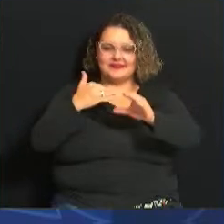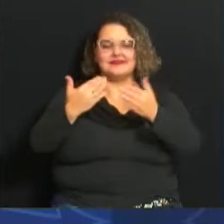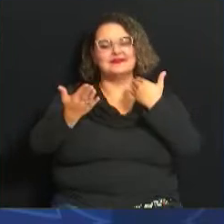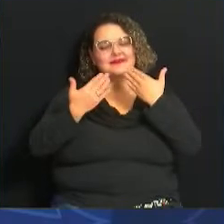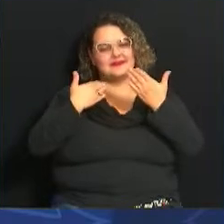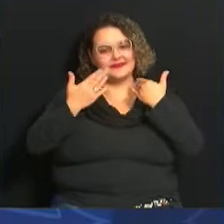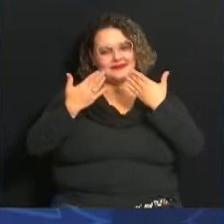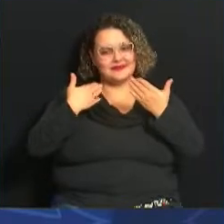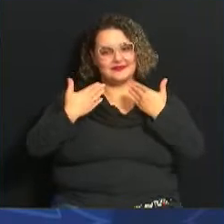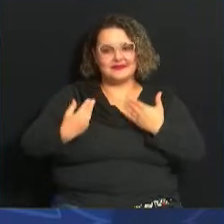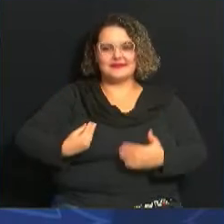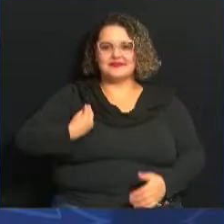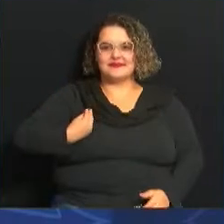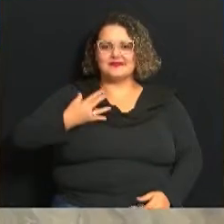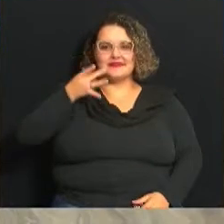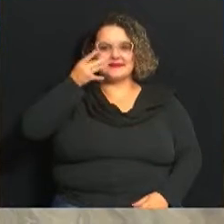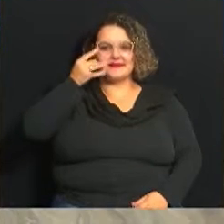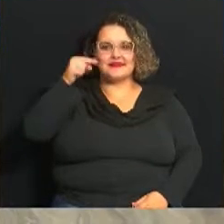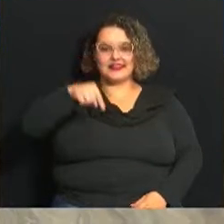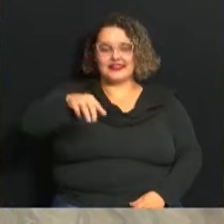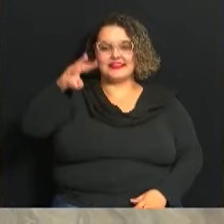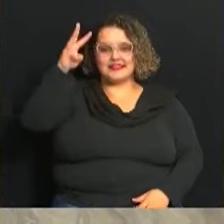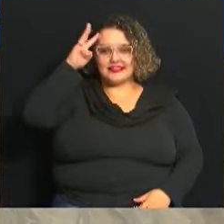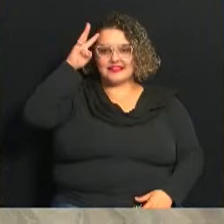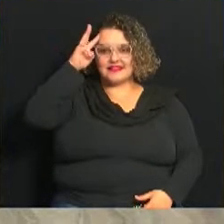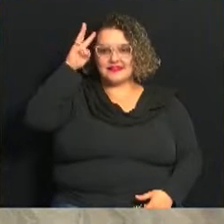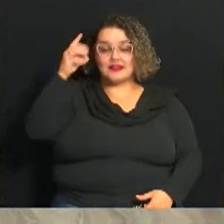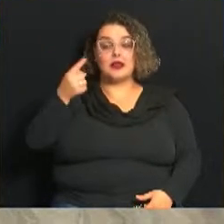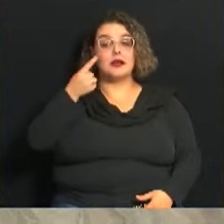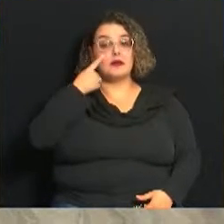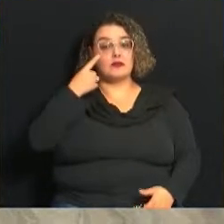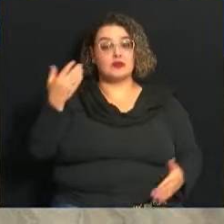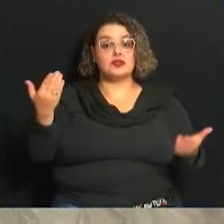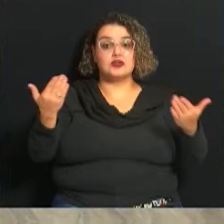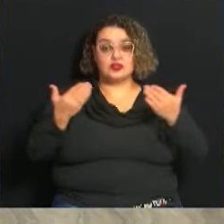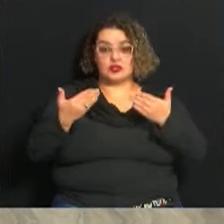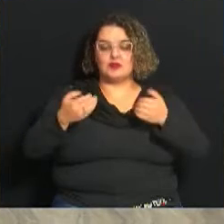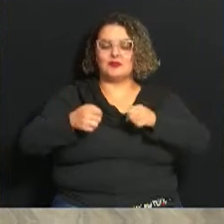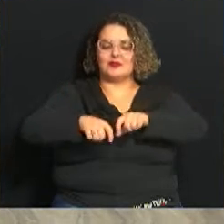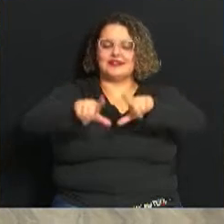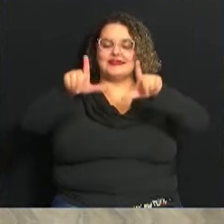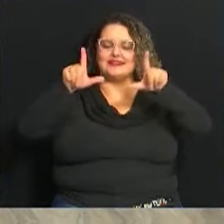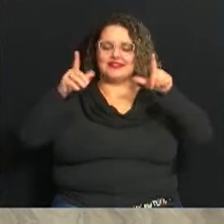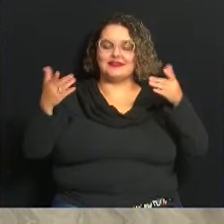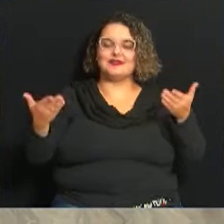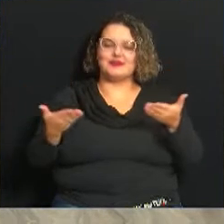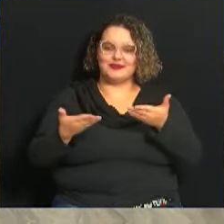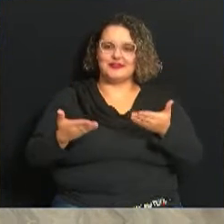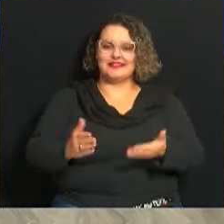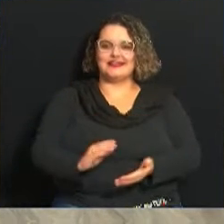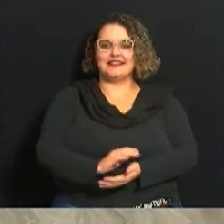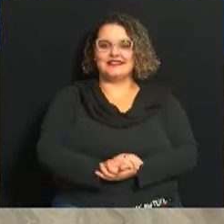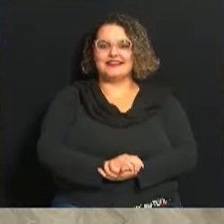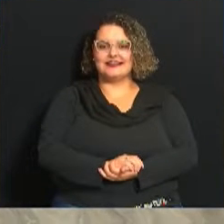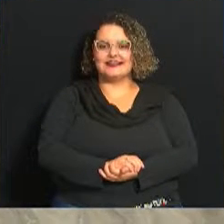ao vivo nesta terça-feira. Confira a partir de agora os destaques de hoje.